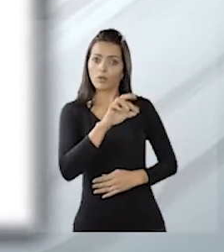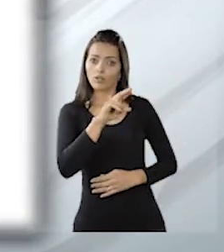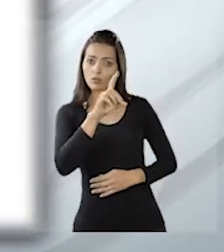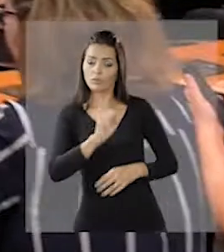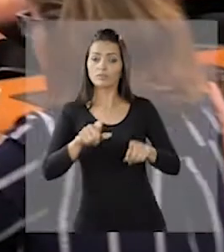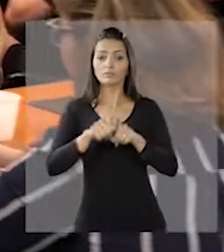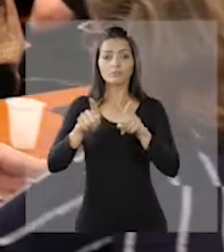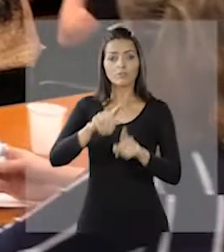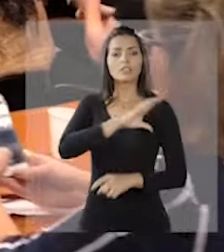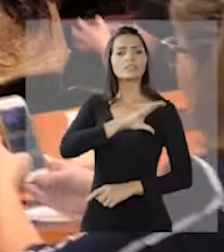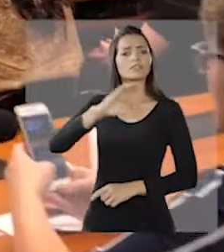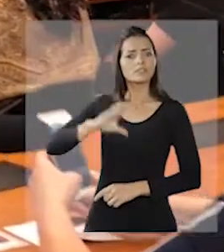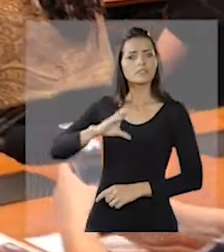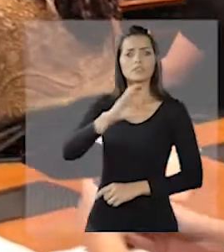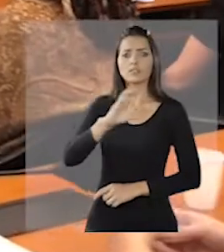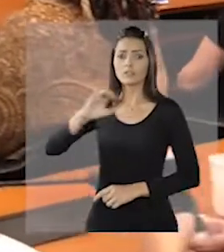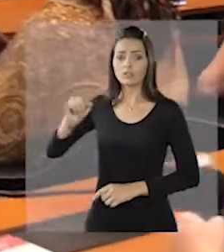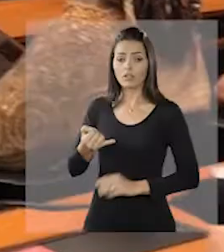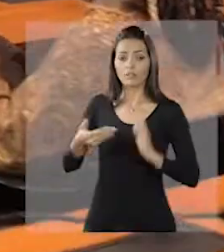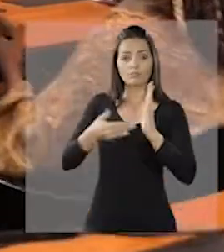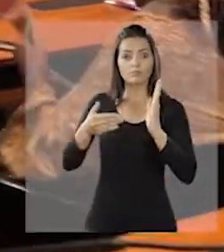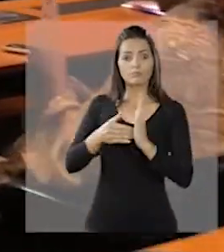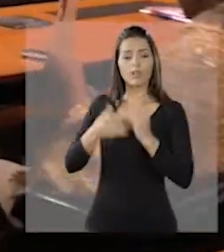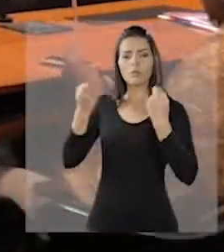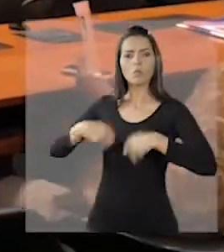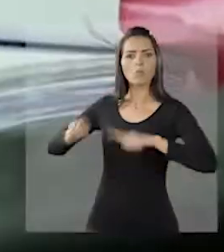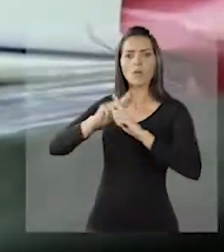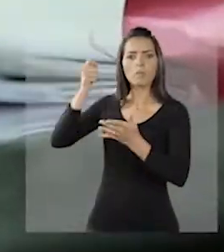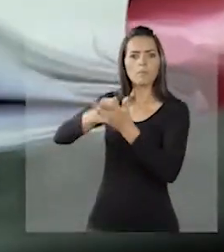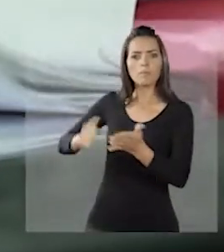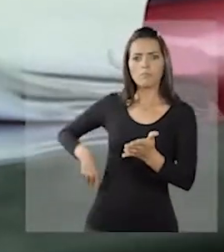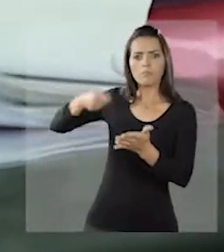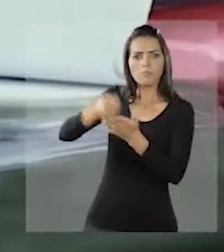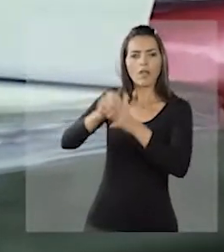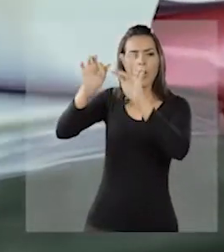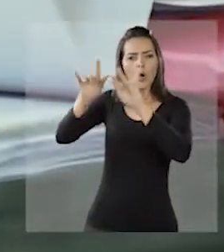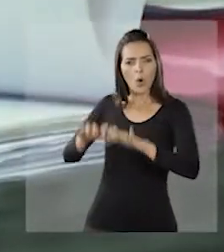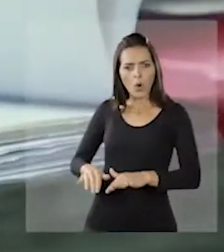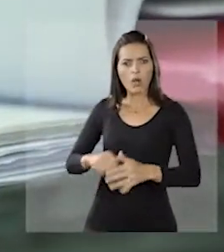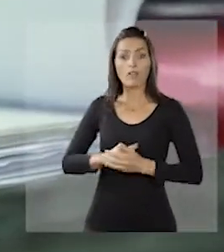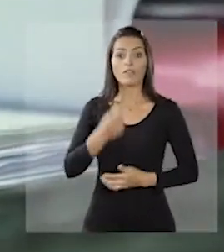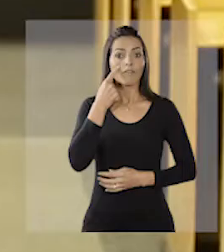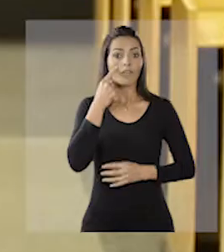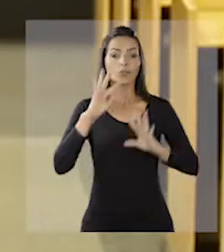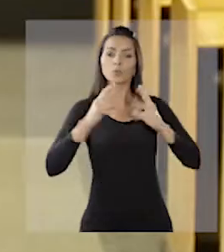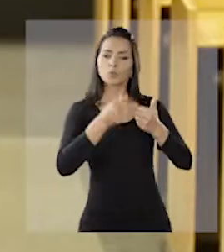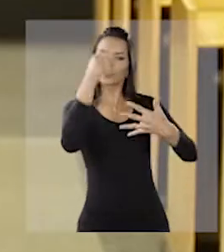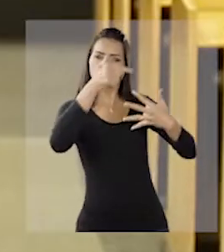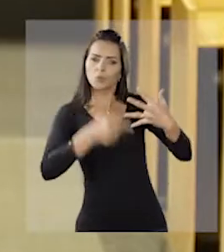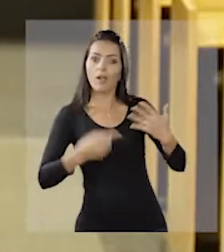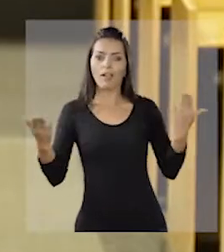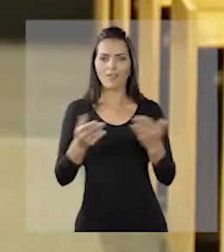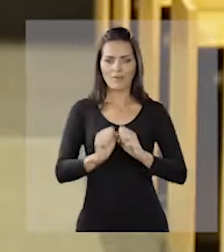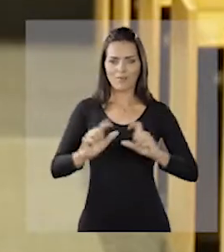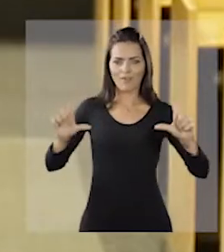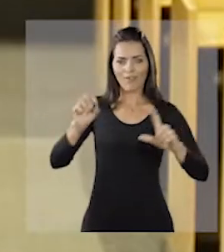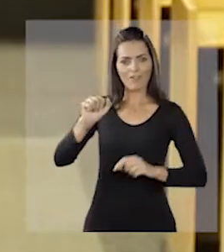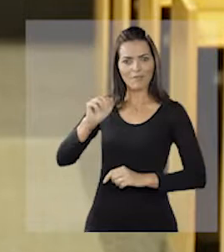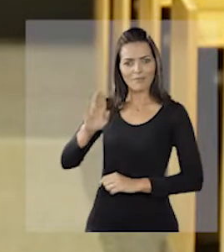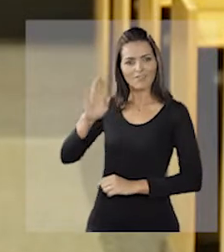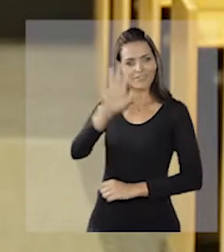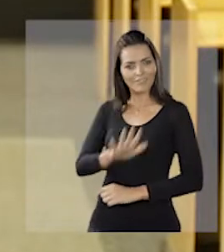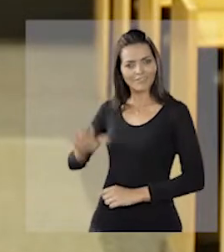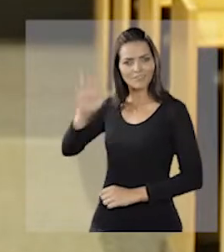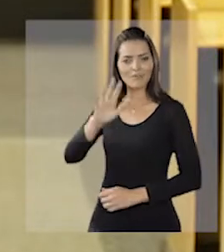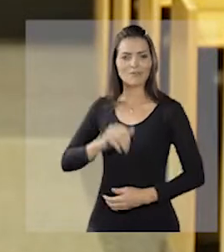mais, CCJ da Câmara aprova isenção de custas em processos de execução de honorários. Você vê tudo isso agora no